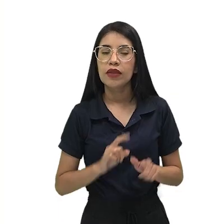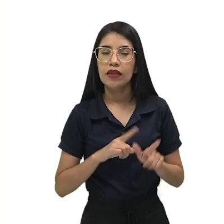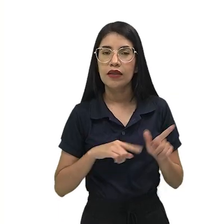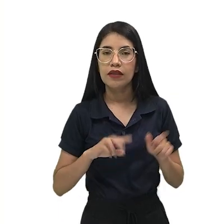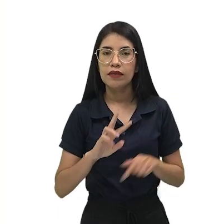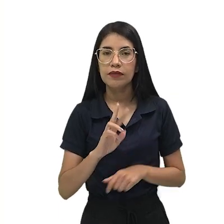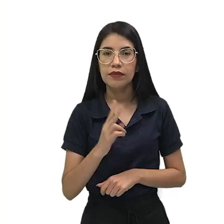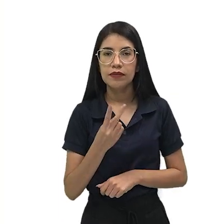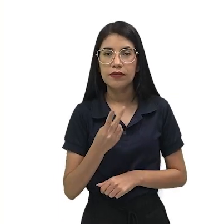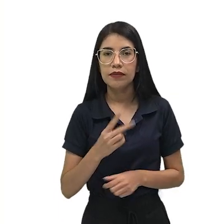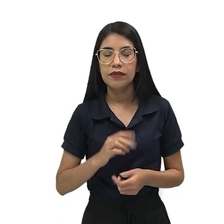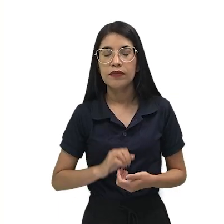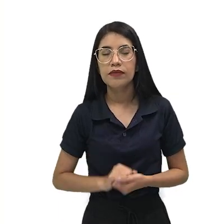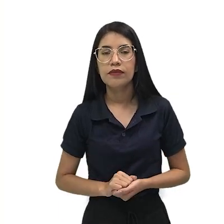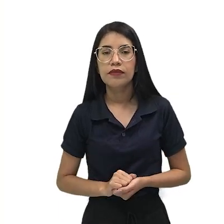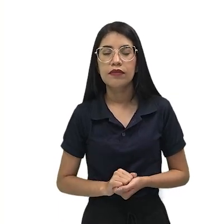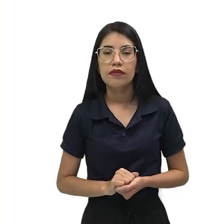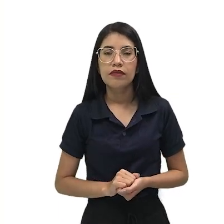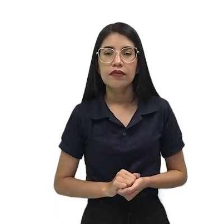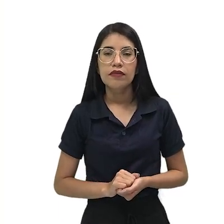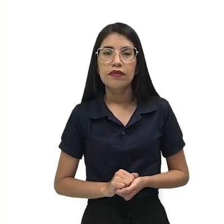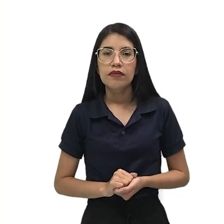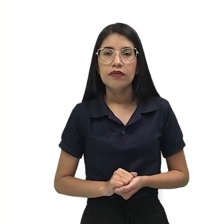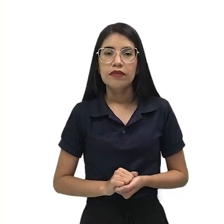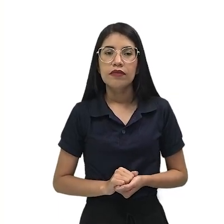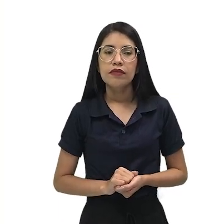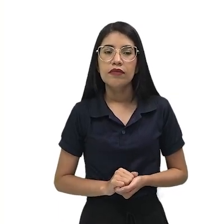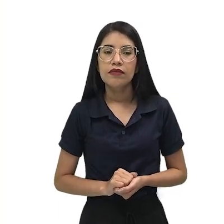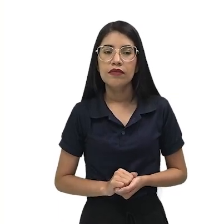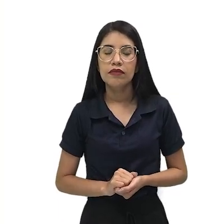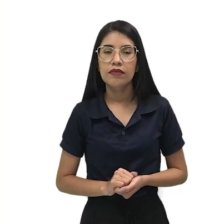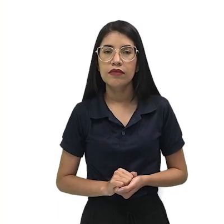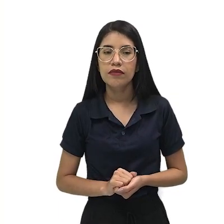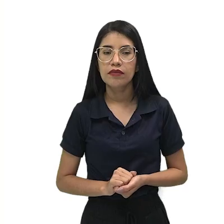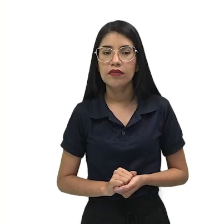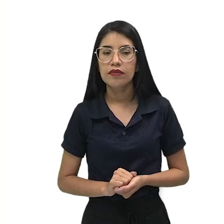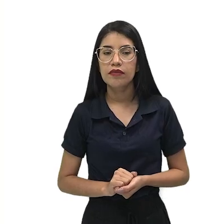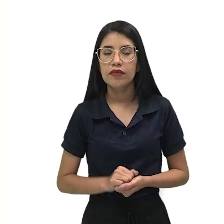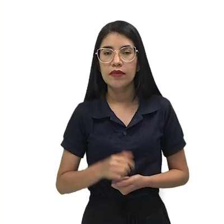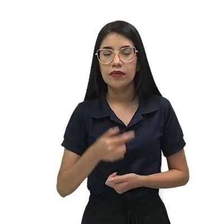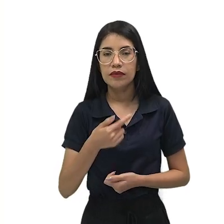Deixa eu consertar este 7 que não está muito bem.